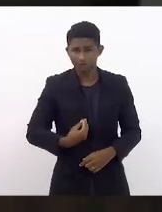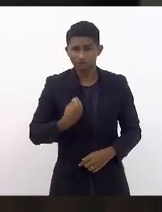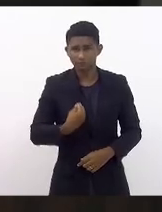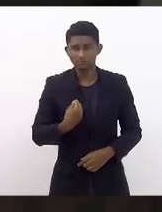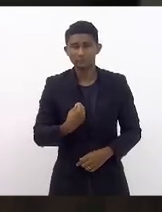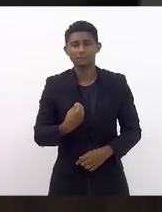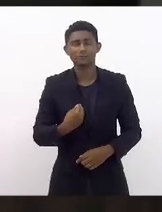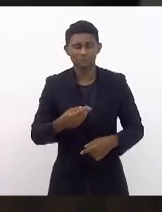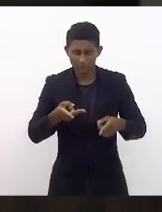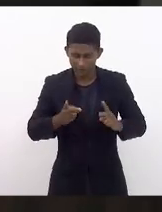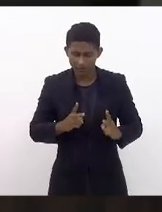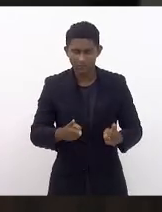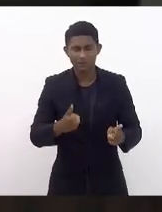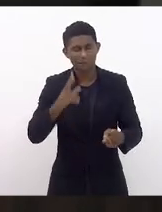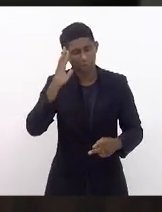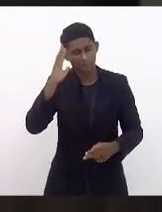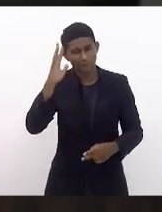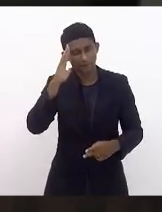qualquer coisa é